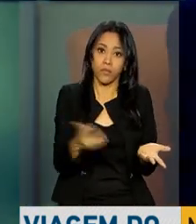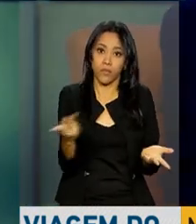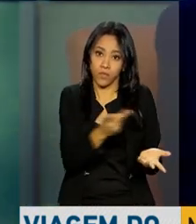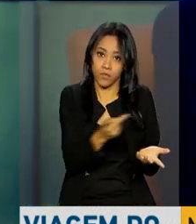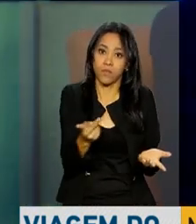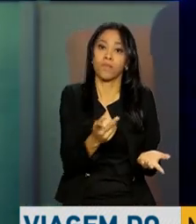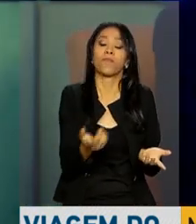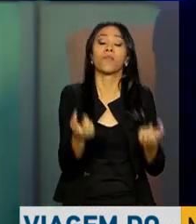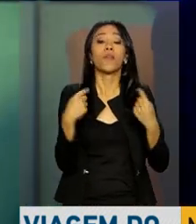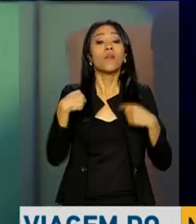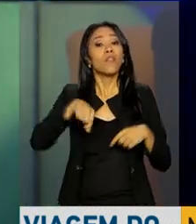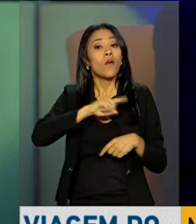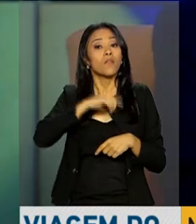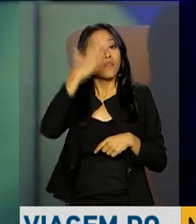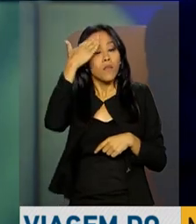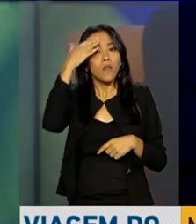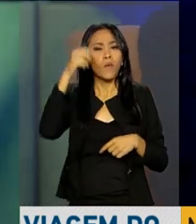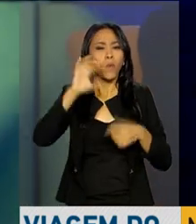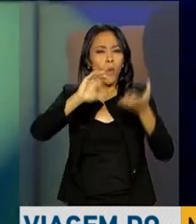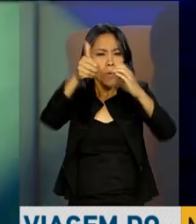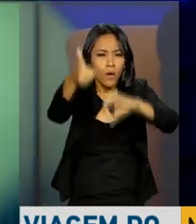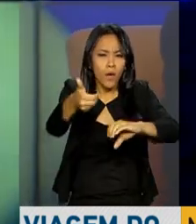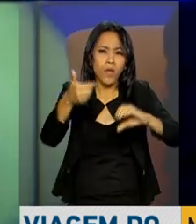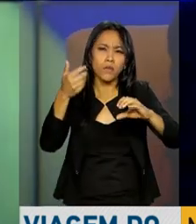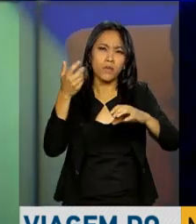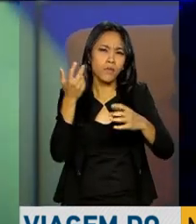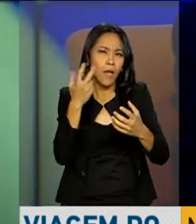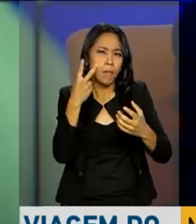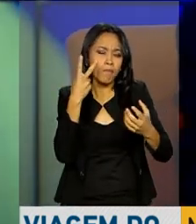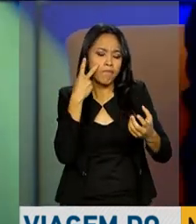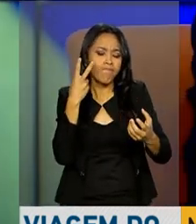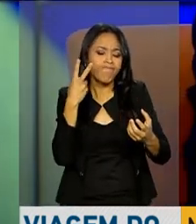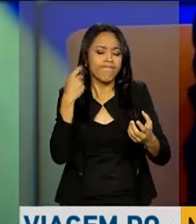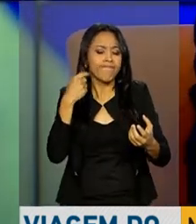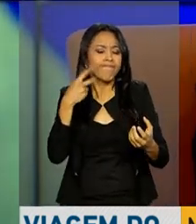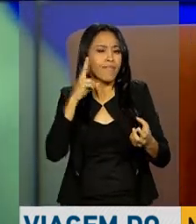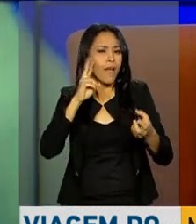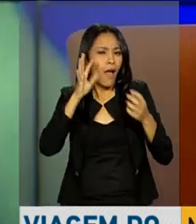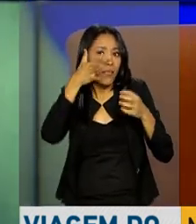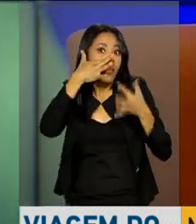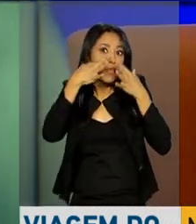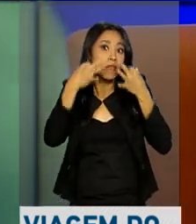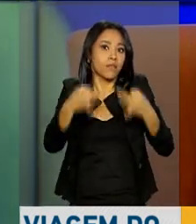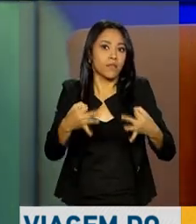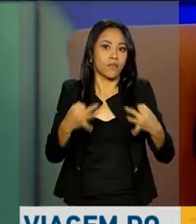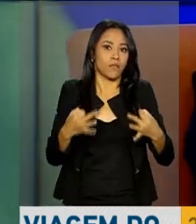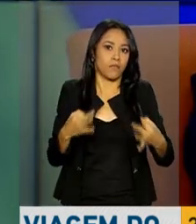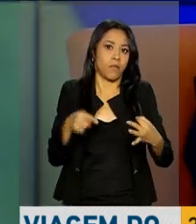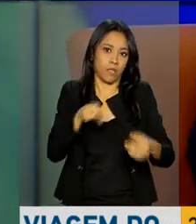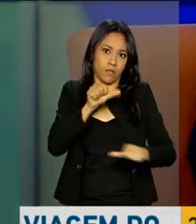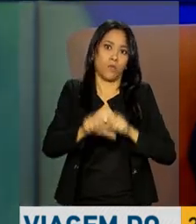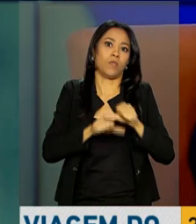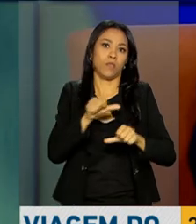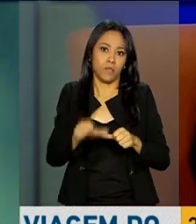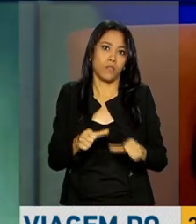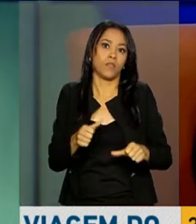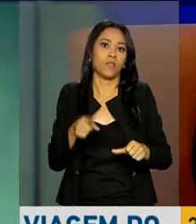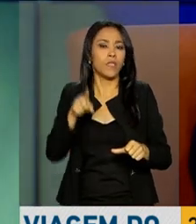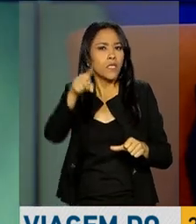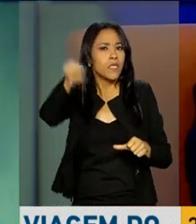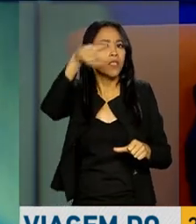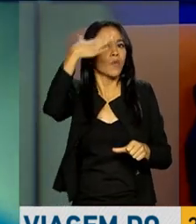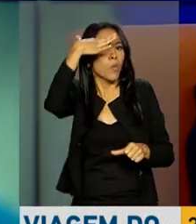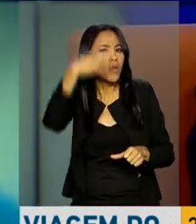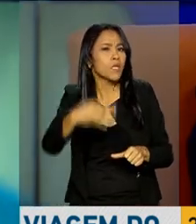que o Congresso Nacional está se sensibilizando para esta reforma e, de igual maneira, ela está começando a ser